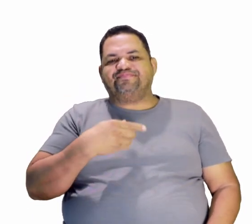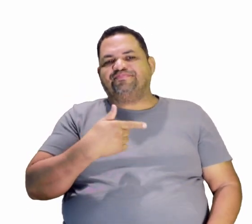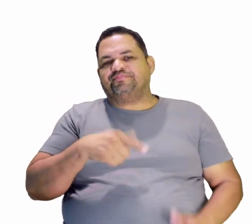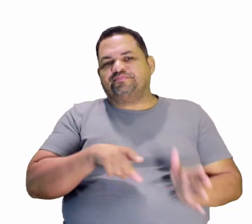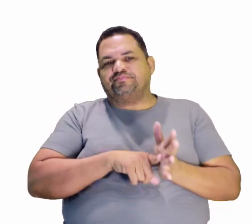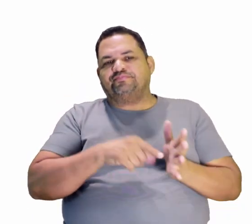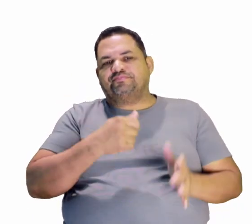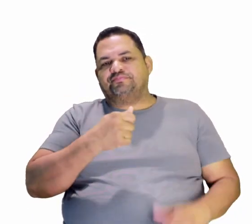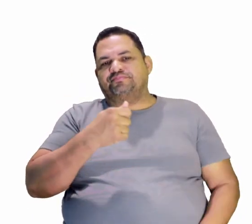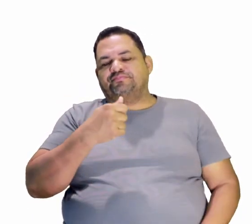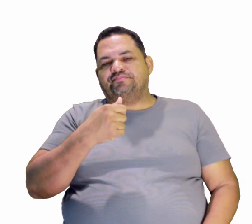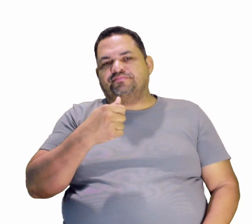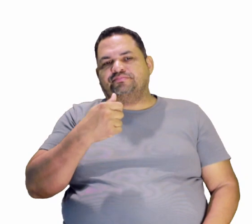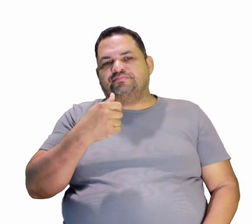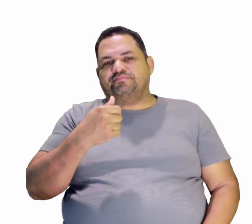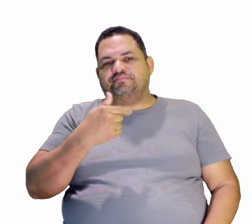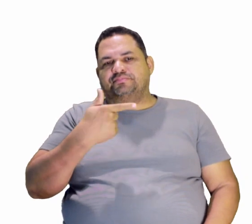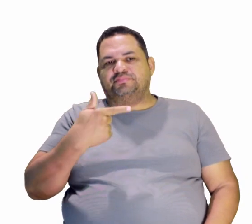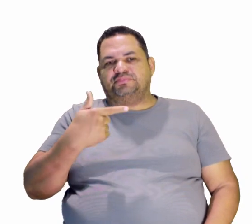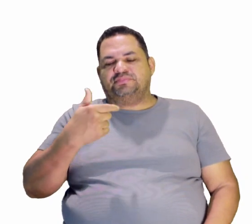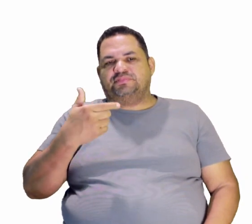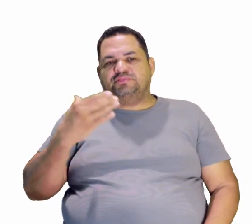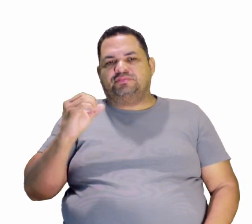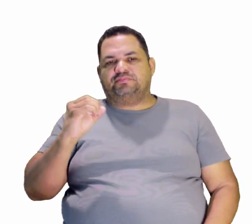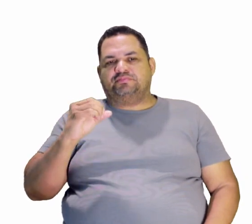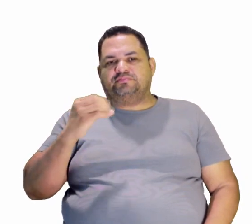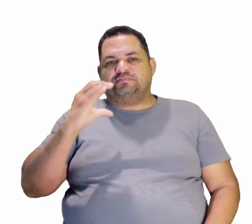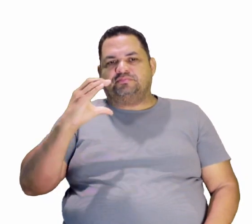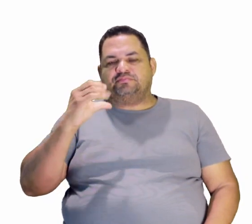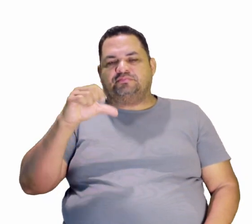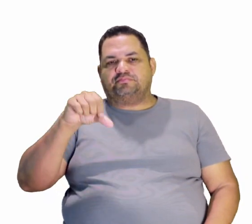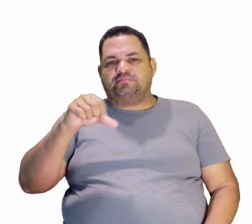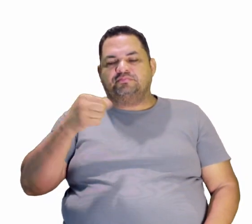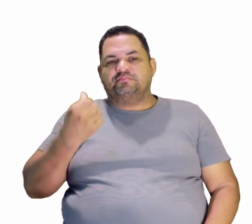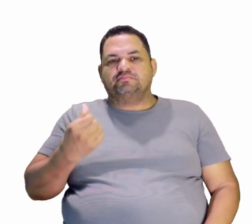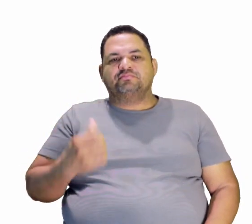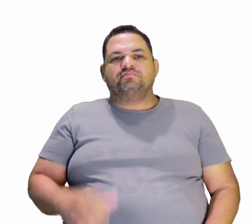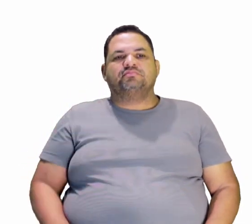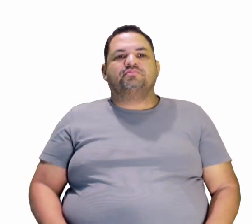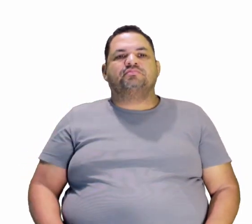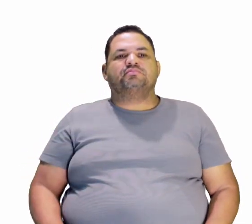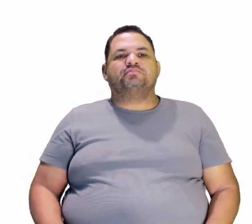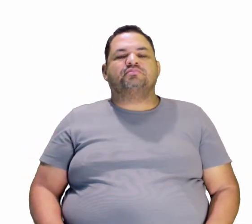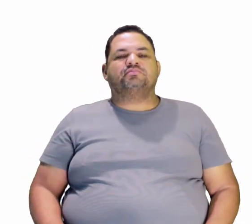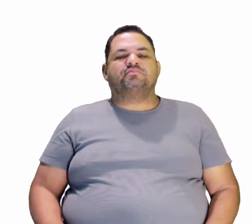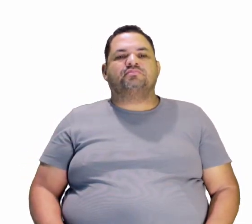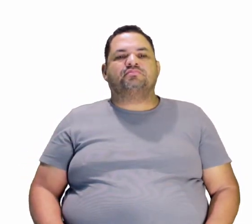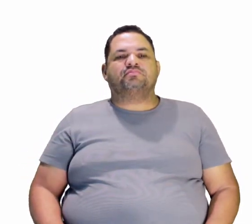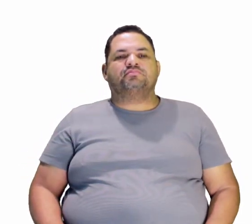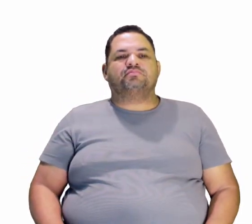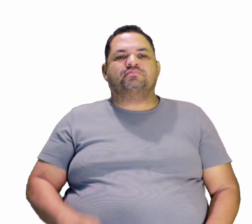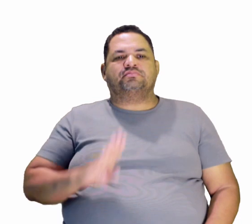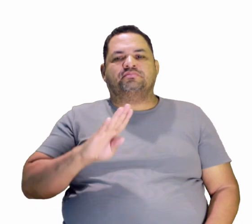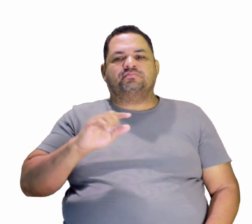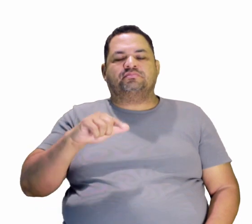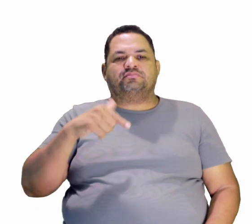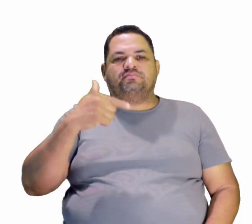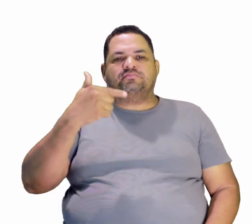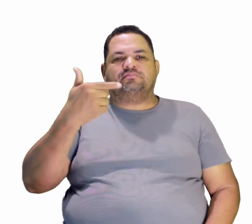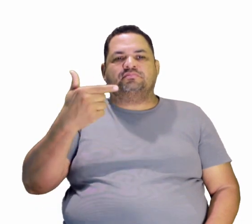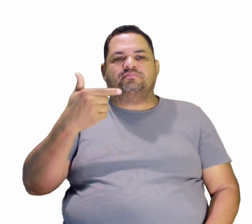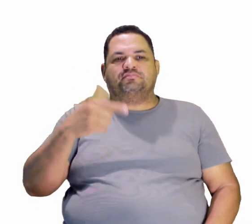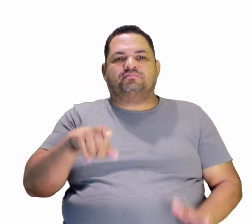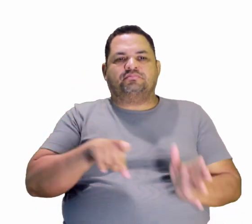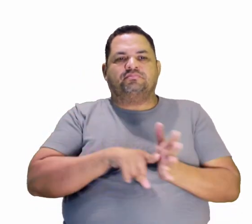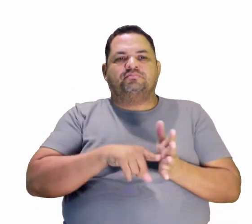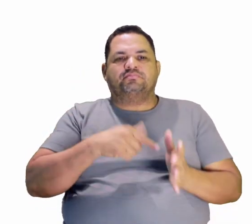20, C é 96. Então, o B é 20, né? B ao quadrado. Mas menos